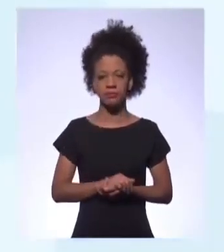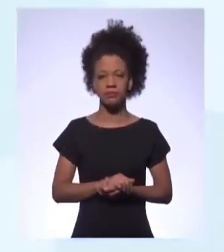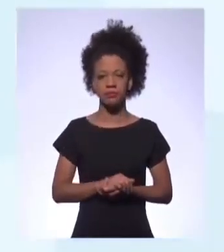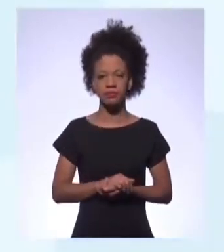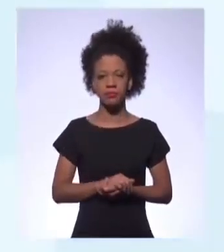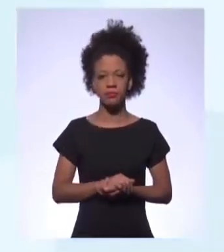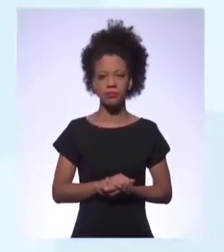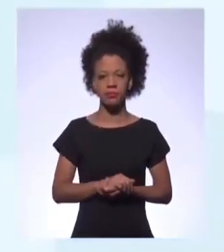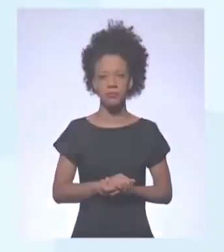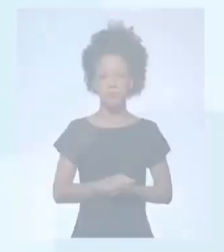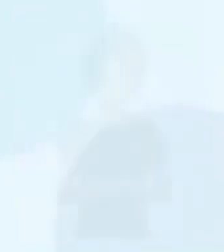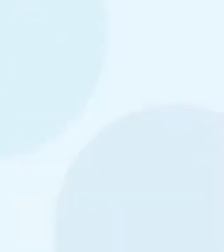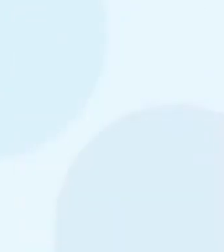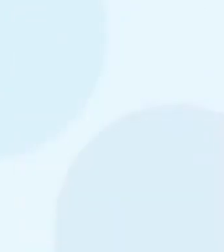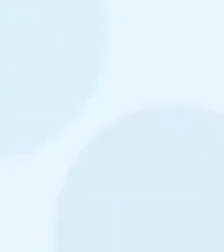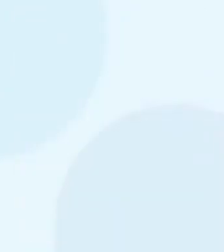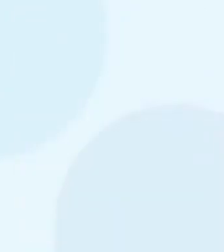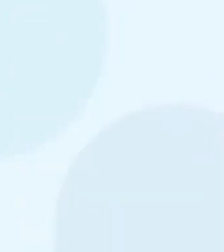later.